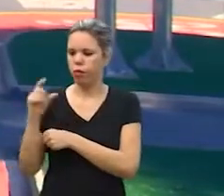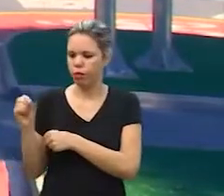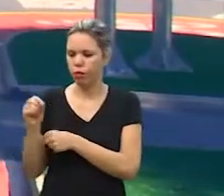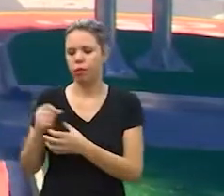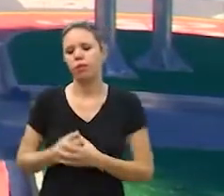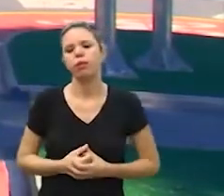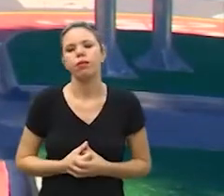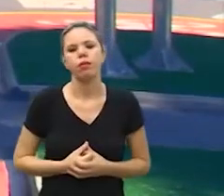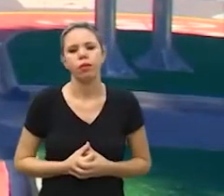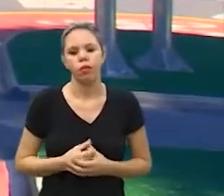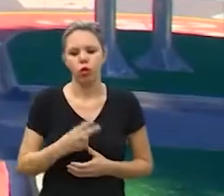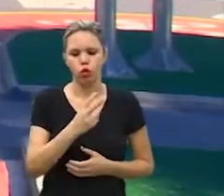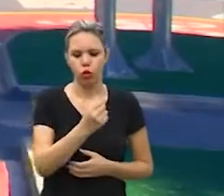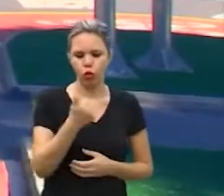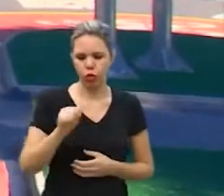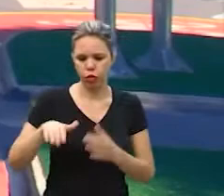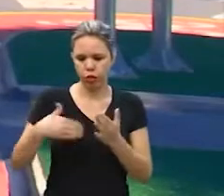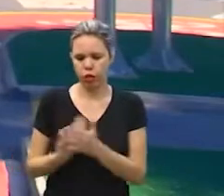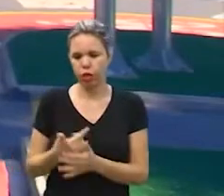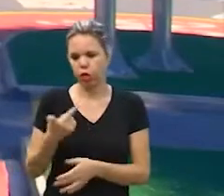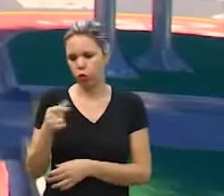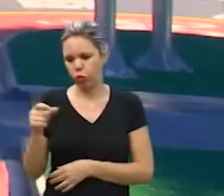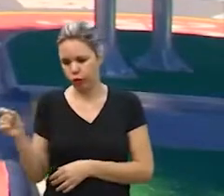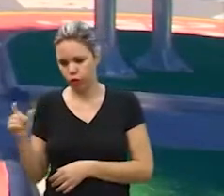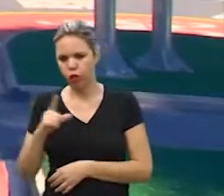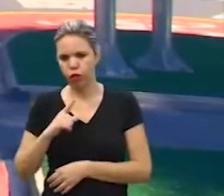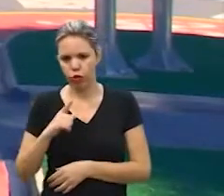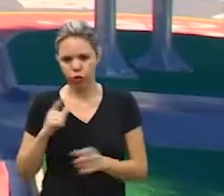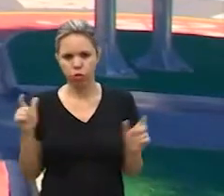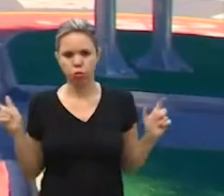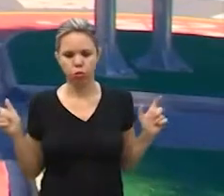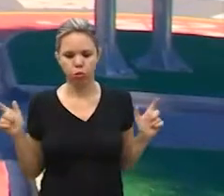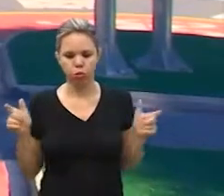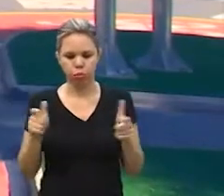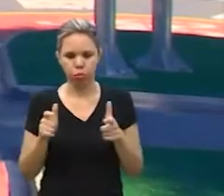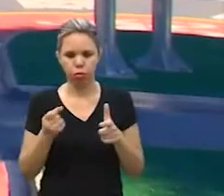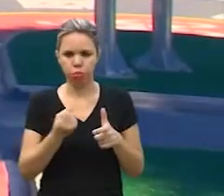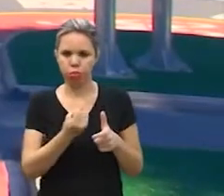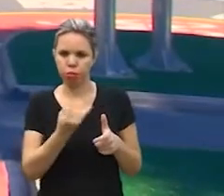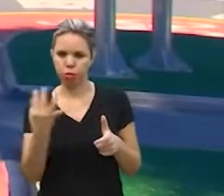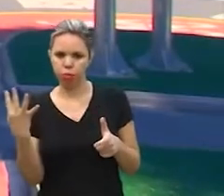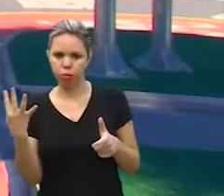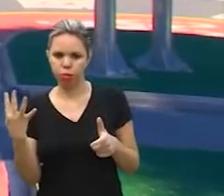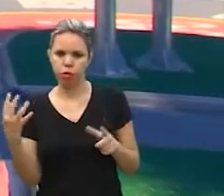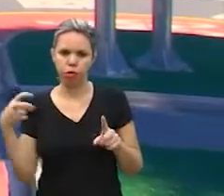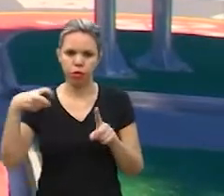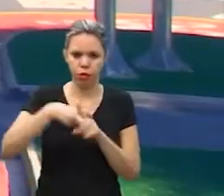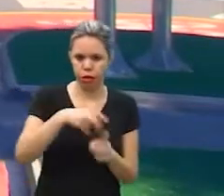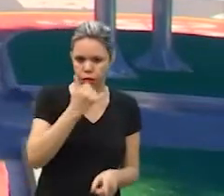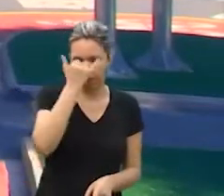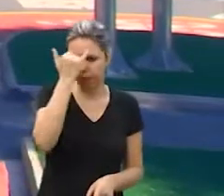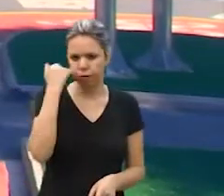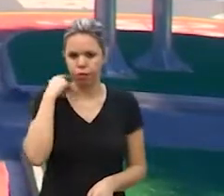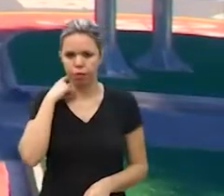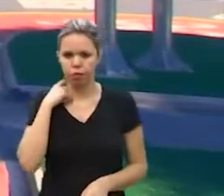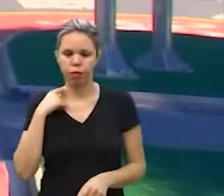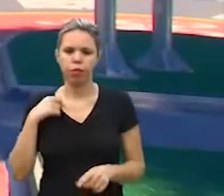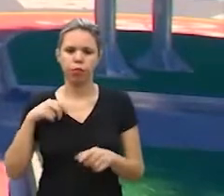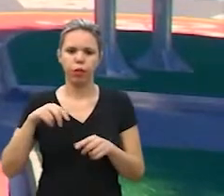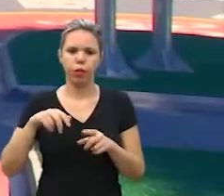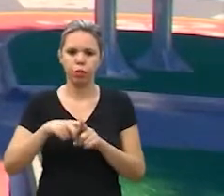de 2011 a 2020, nós tivemos uma grande redução nos índices de acidentes